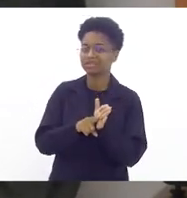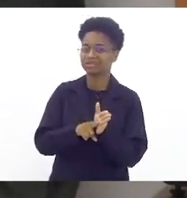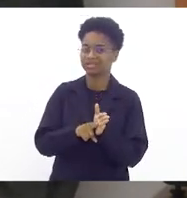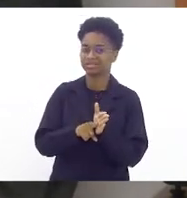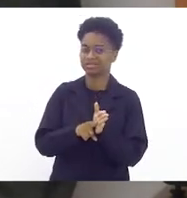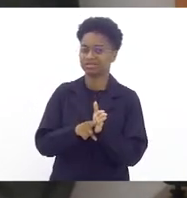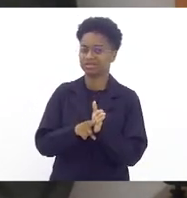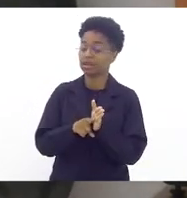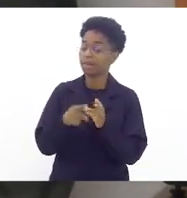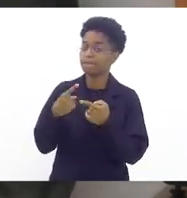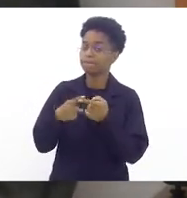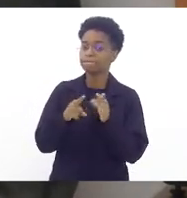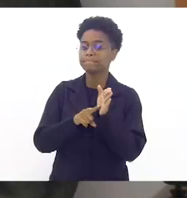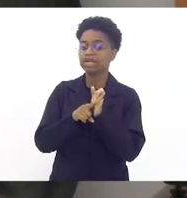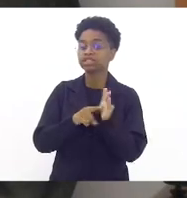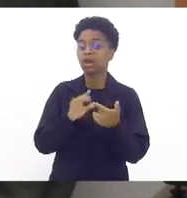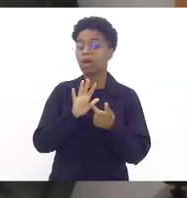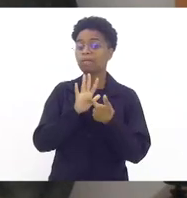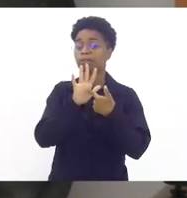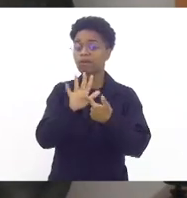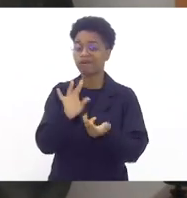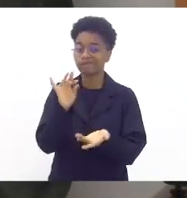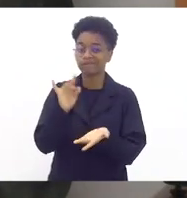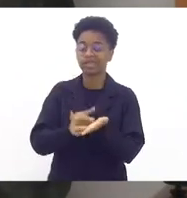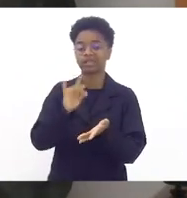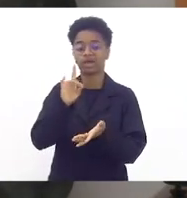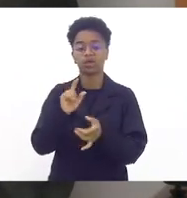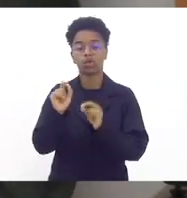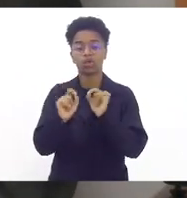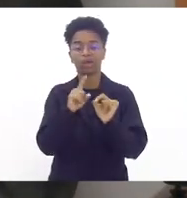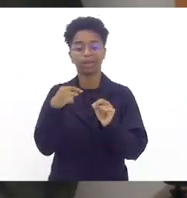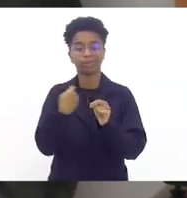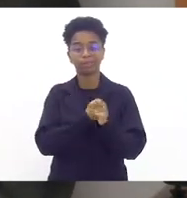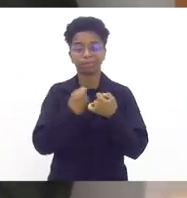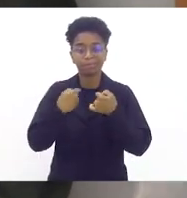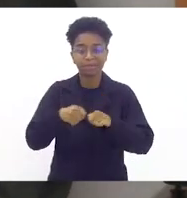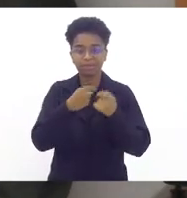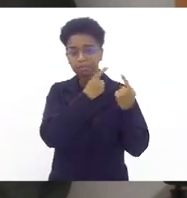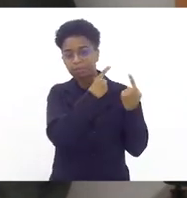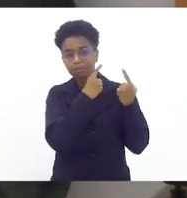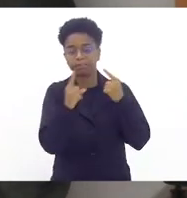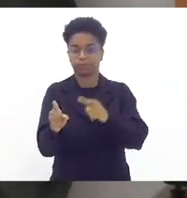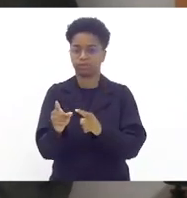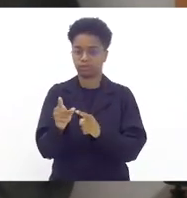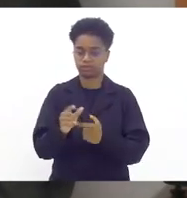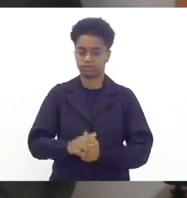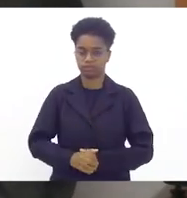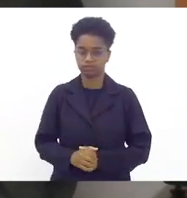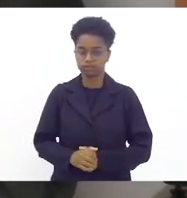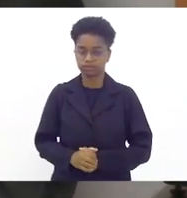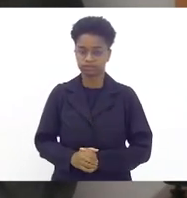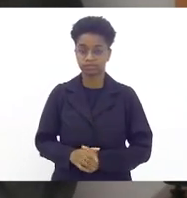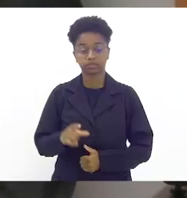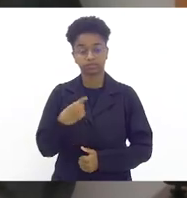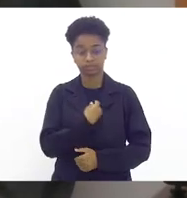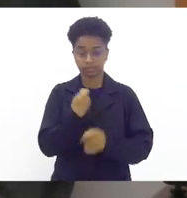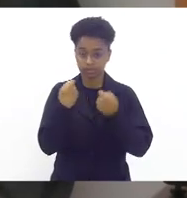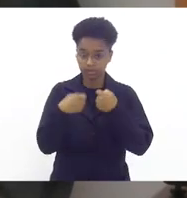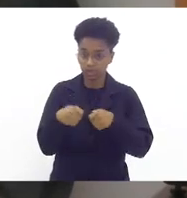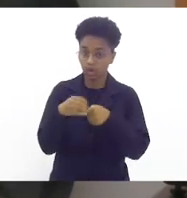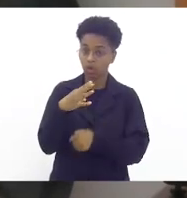vai dar visibilidade para o que nós precisamos combater especificamente. Precisamos conhecer,